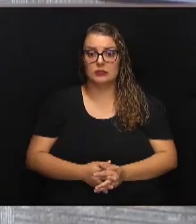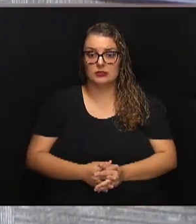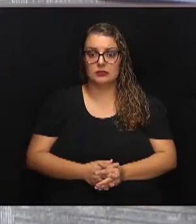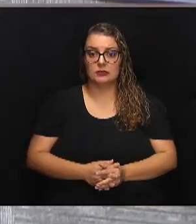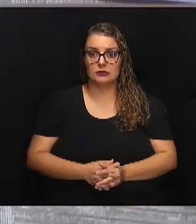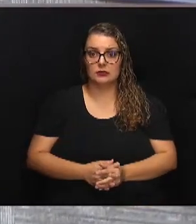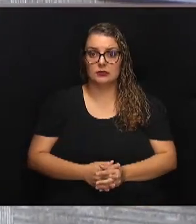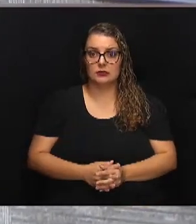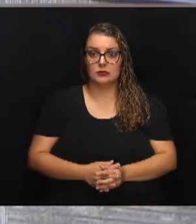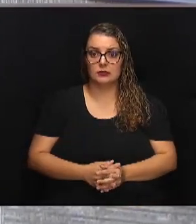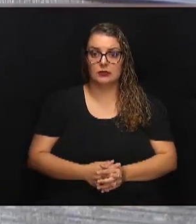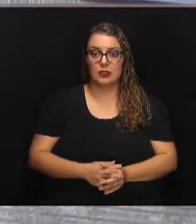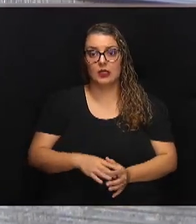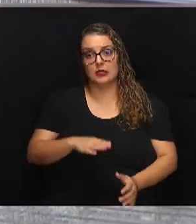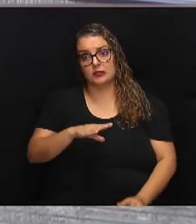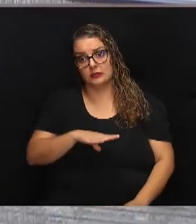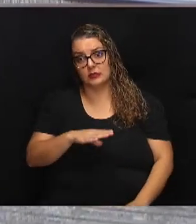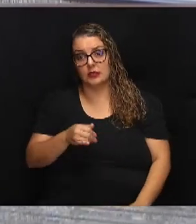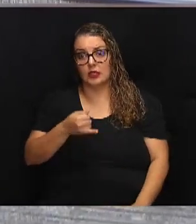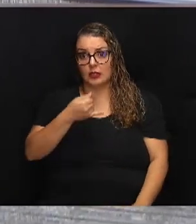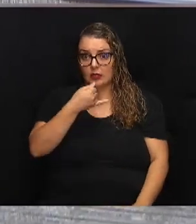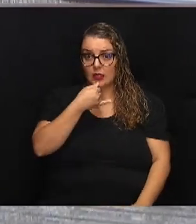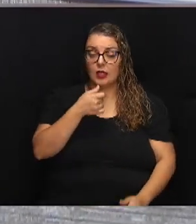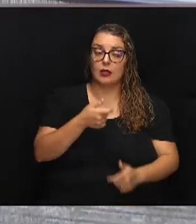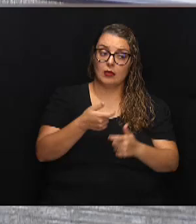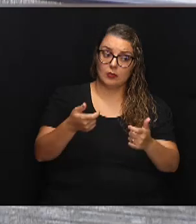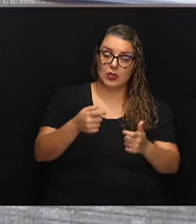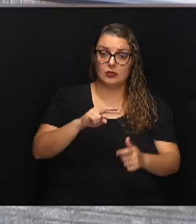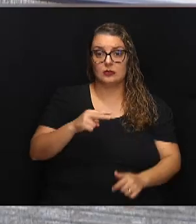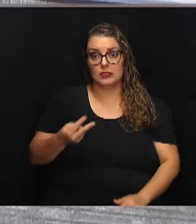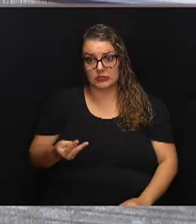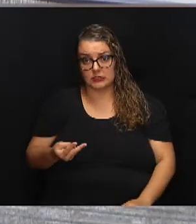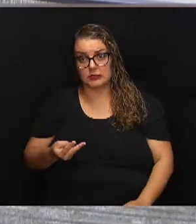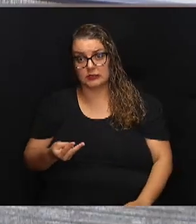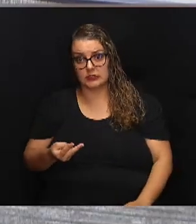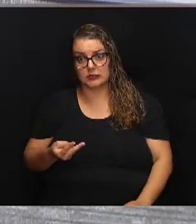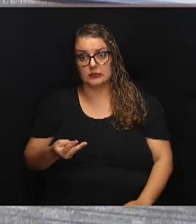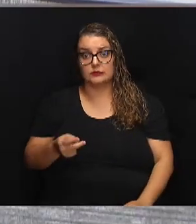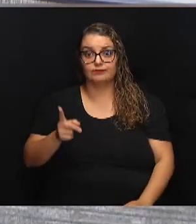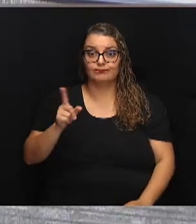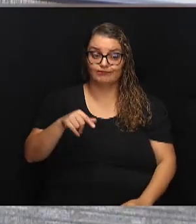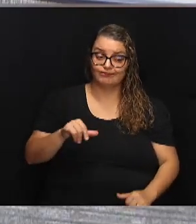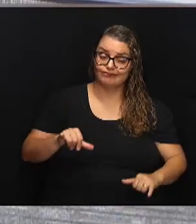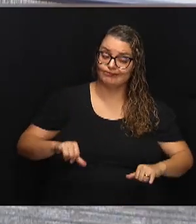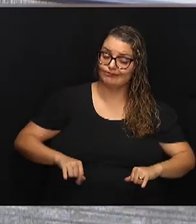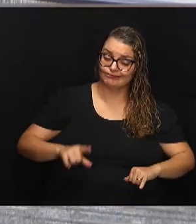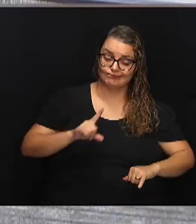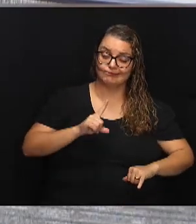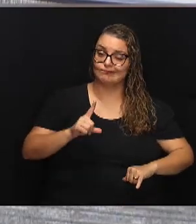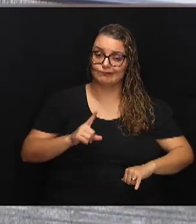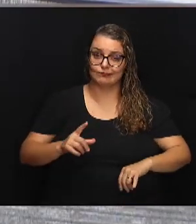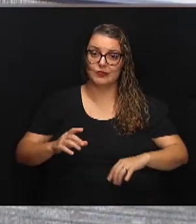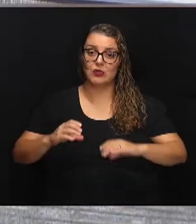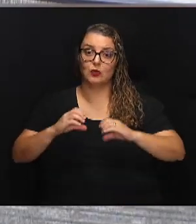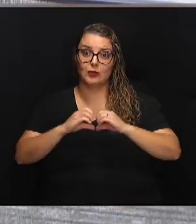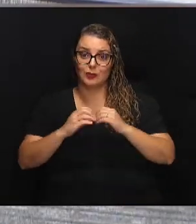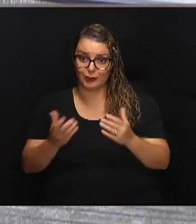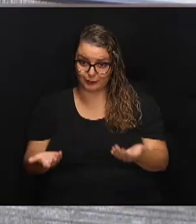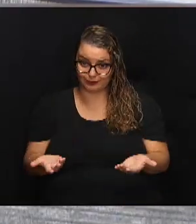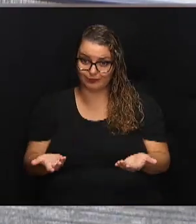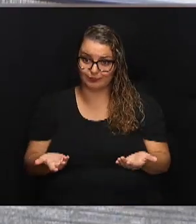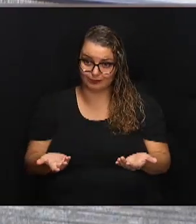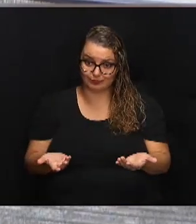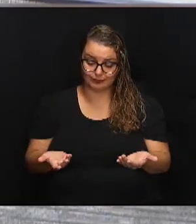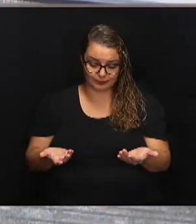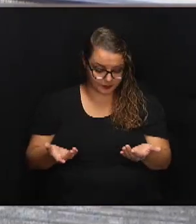ou a cidade, infelizmente, boa parte das vezes, é pela dor e não pelo amor, porque